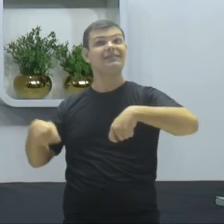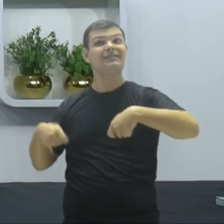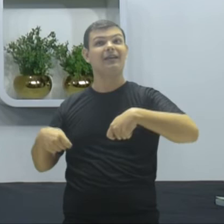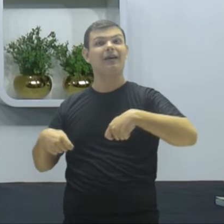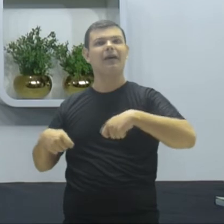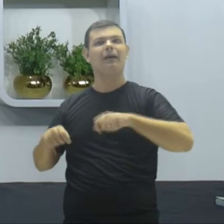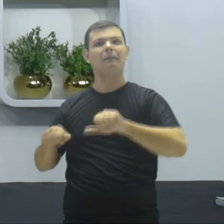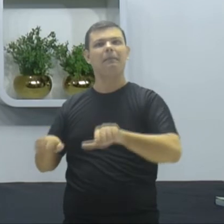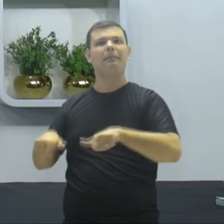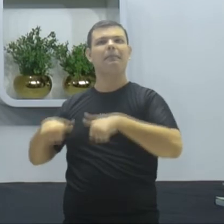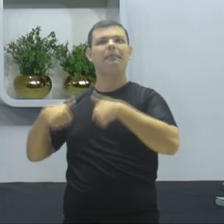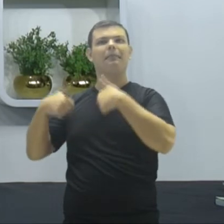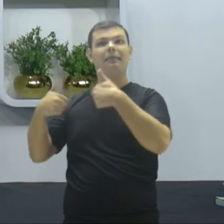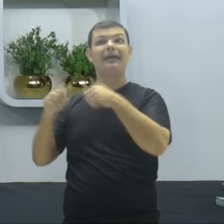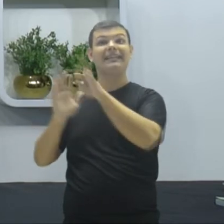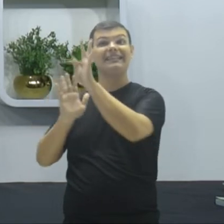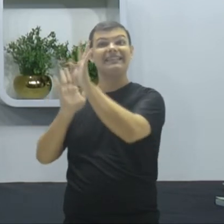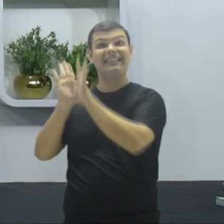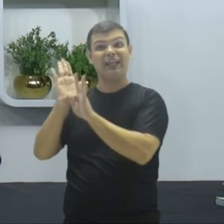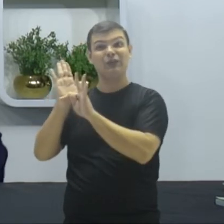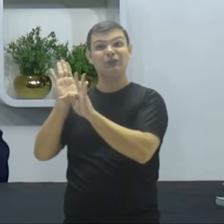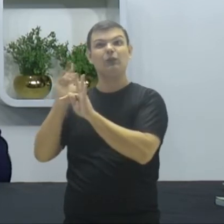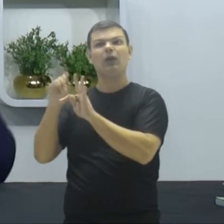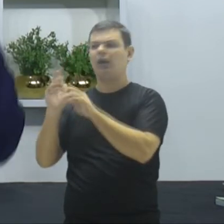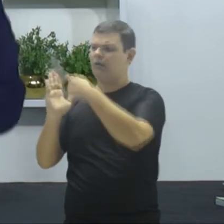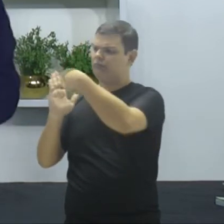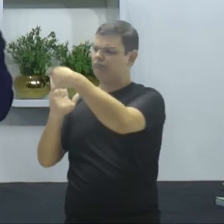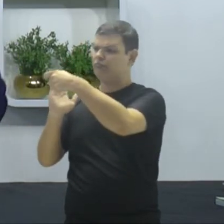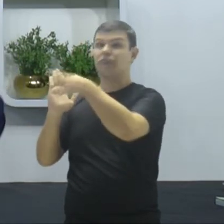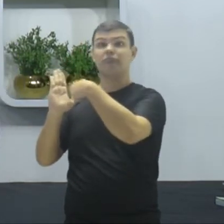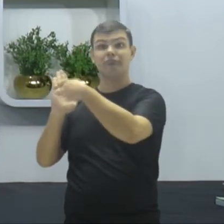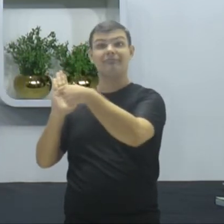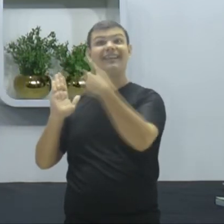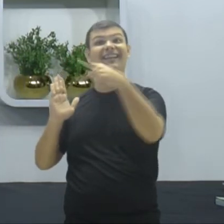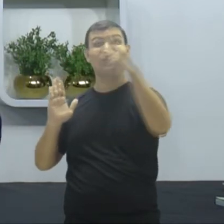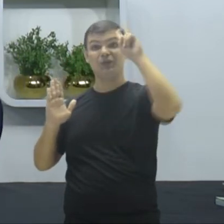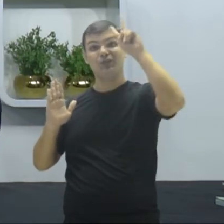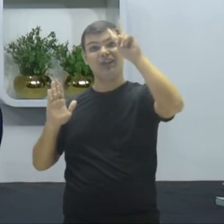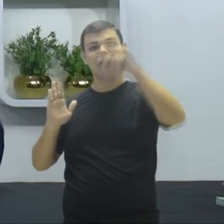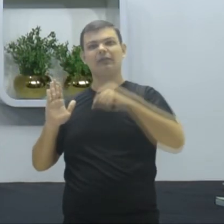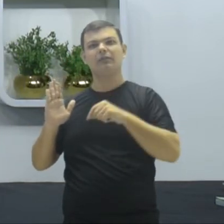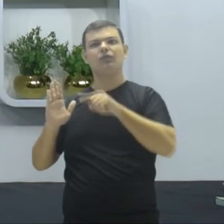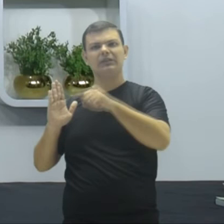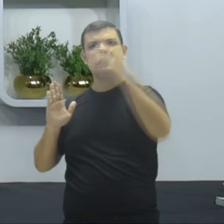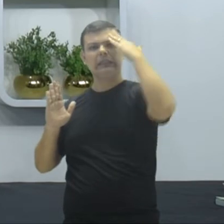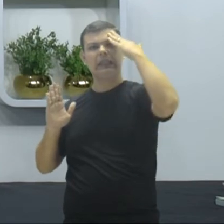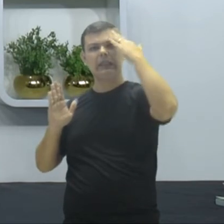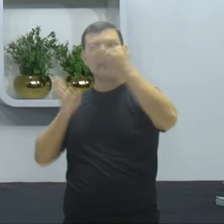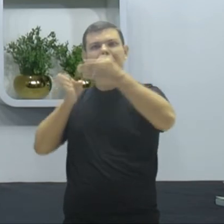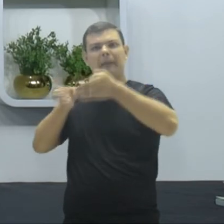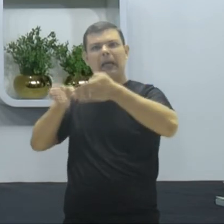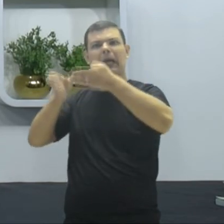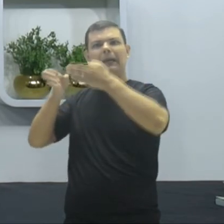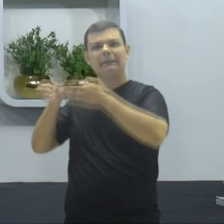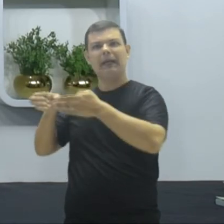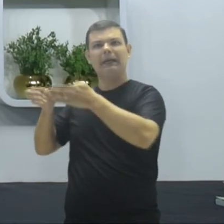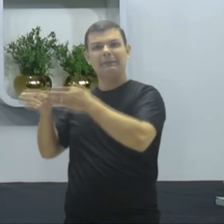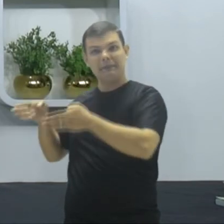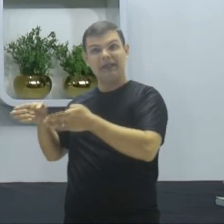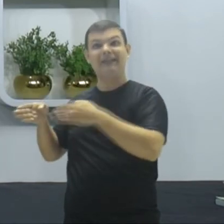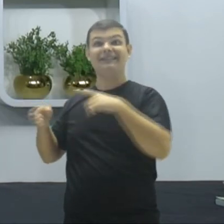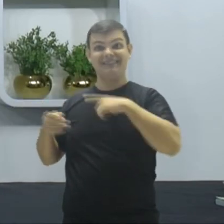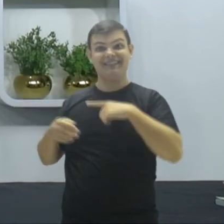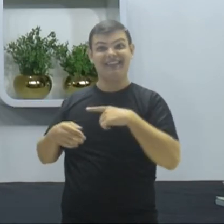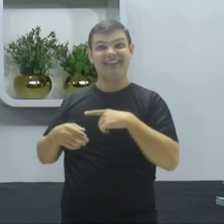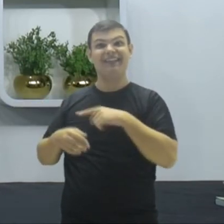o seu próprio texto, a sua própria narrativa. E aí, se você conseguir entender este esquema dos elementos que tem que ter